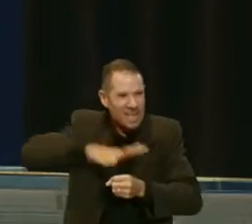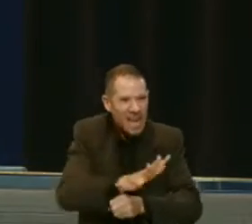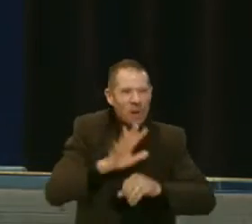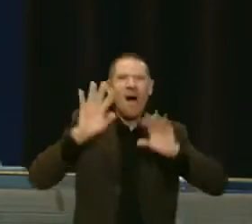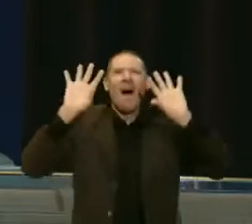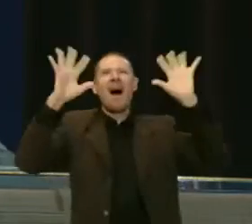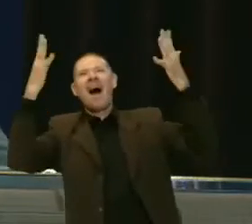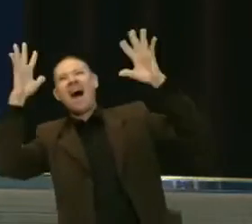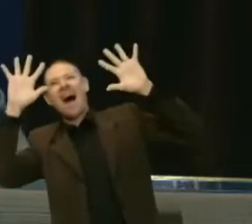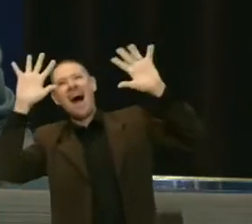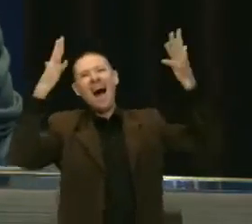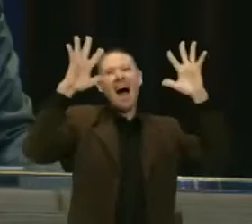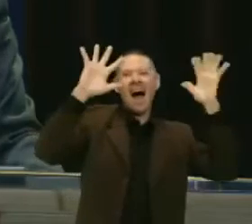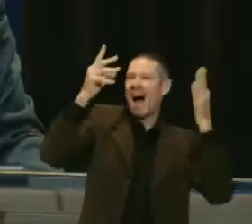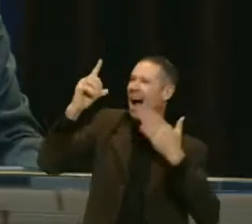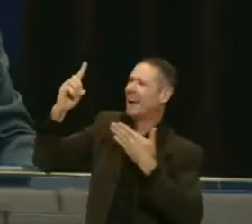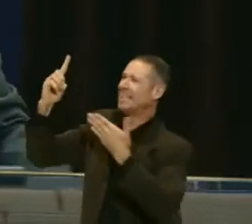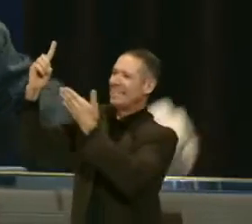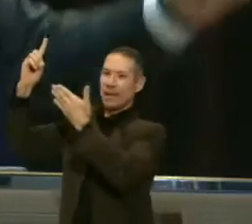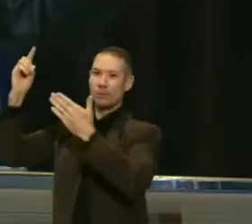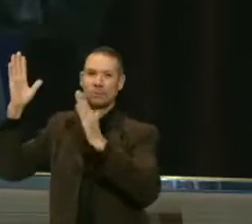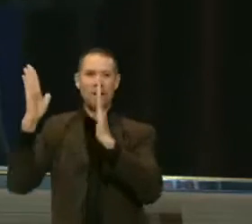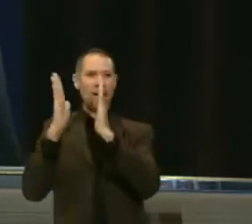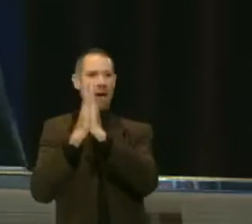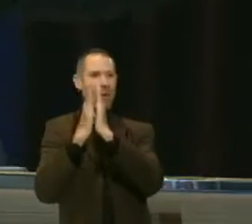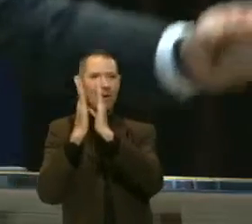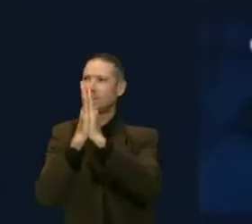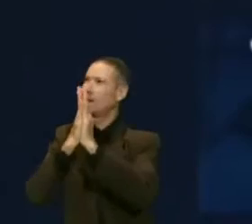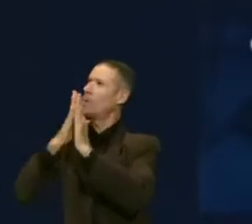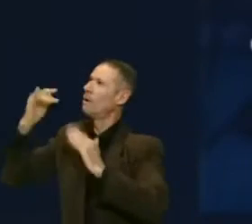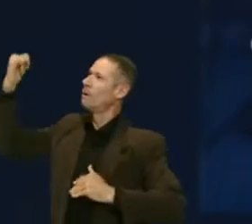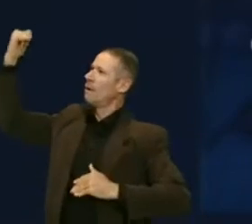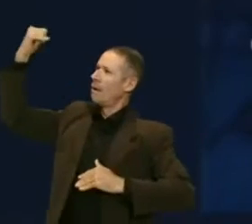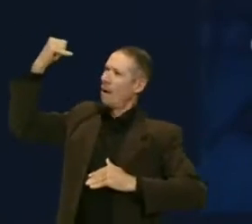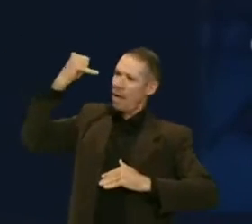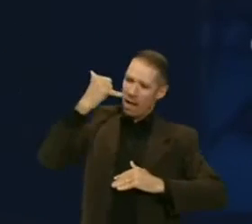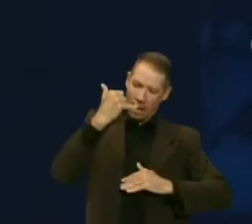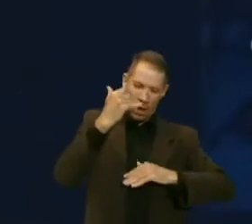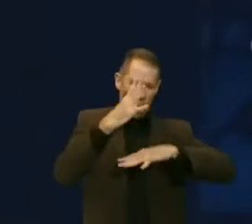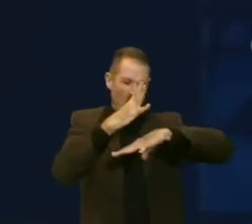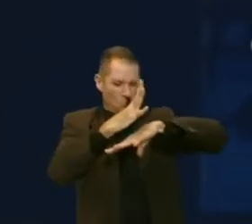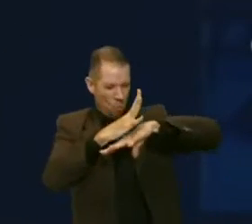júbilo? A oração traz bálsamo de alegria.